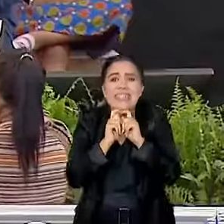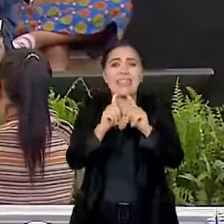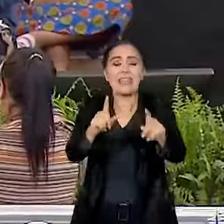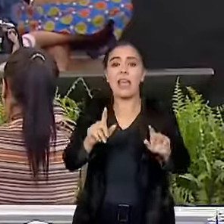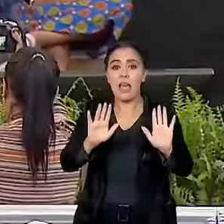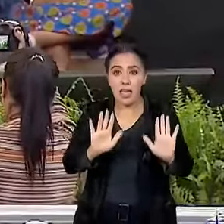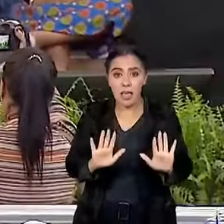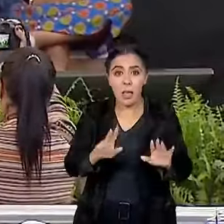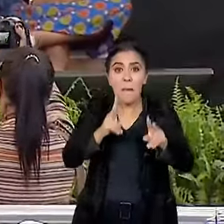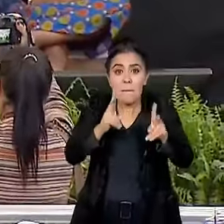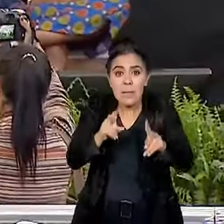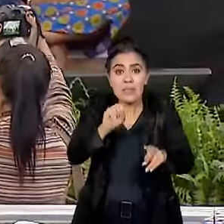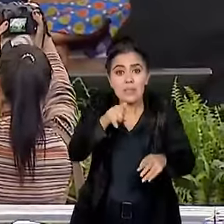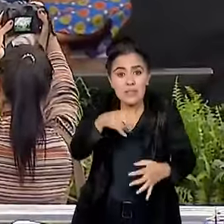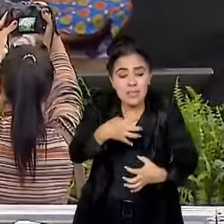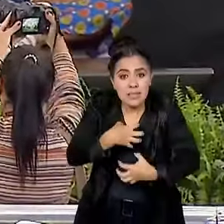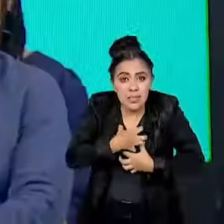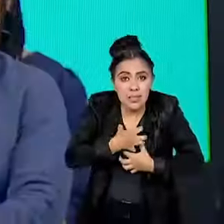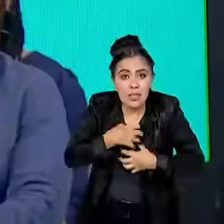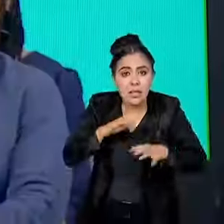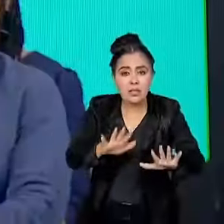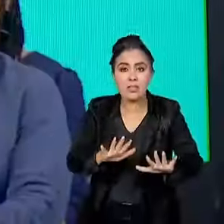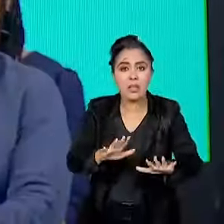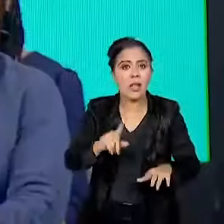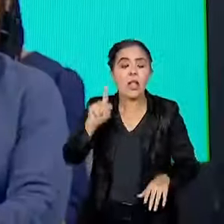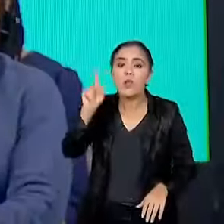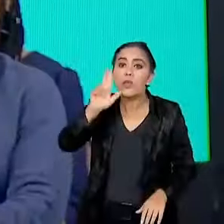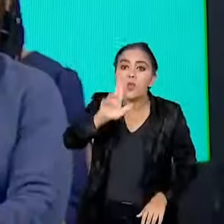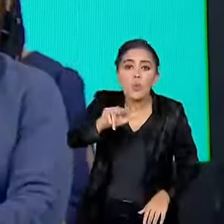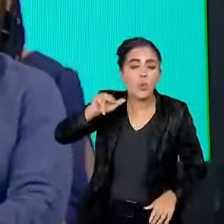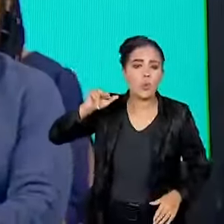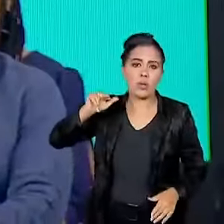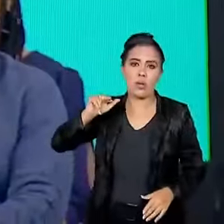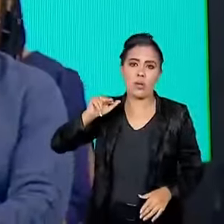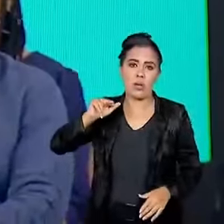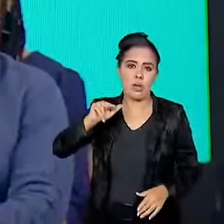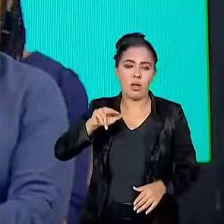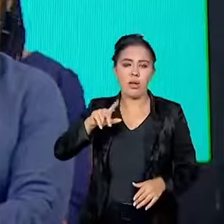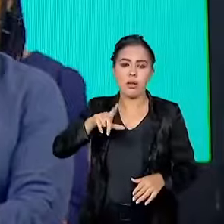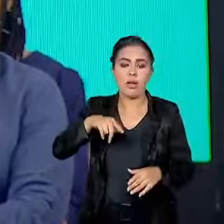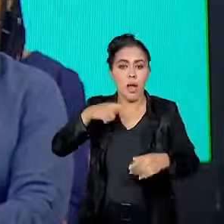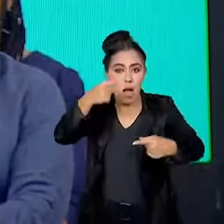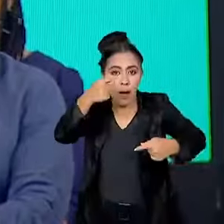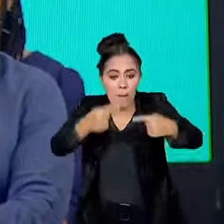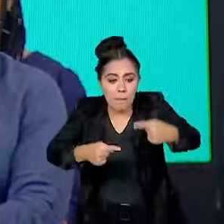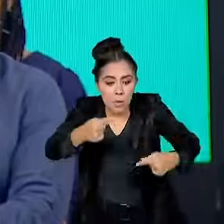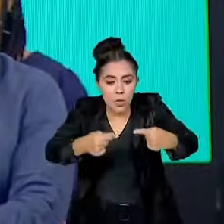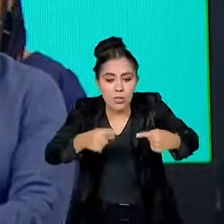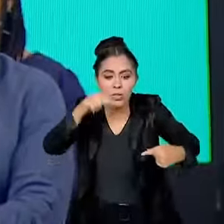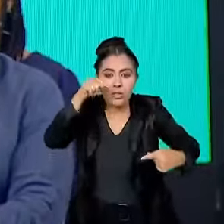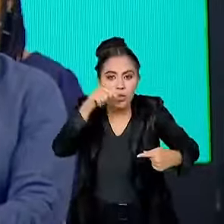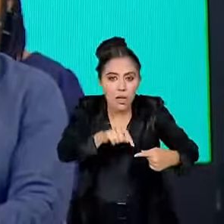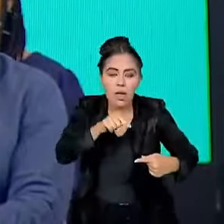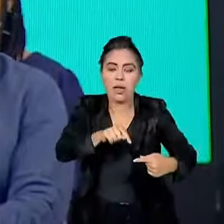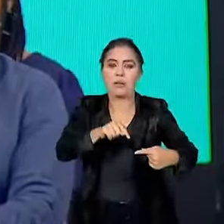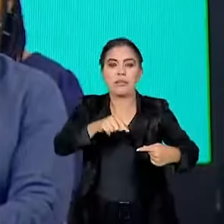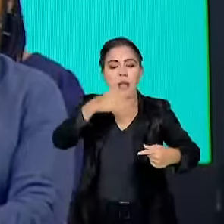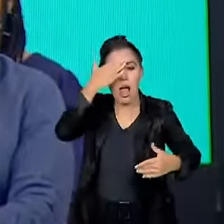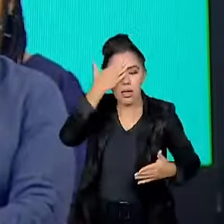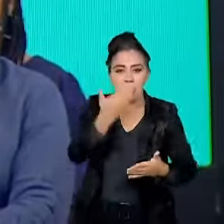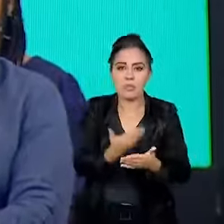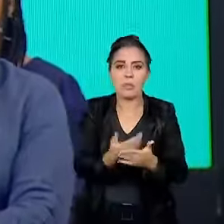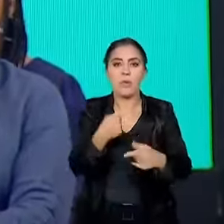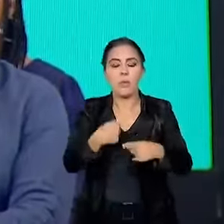quando você estiver assim, não desacredite na política, porque o político honesto, o político